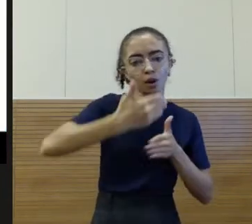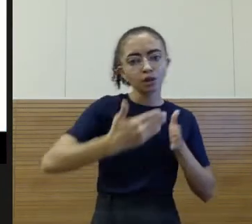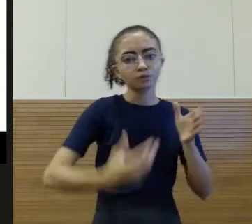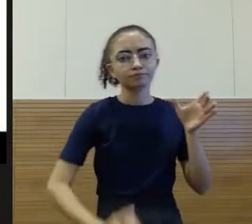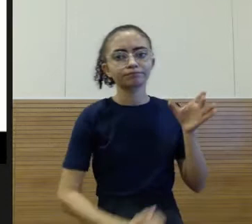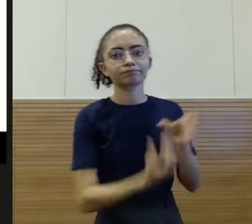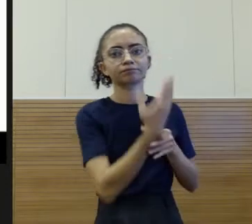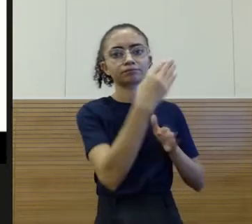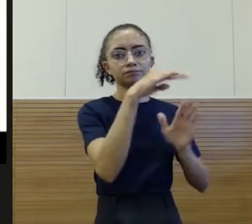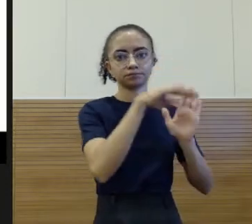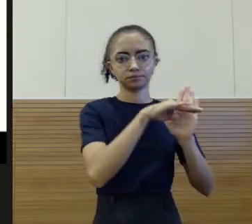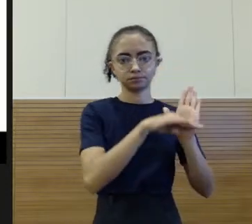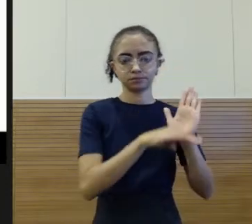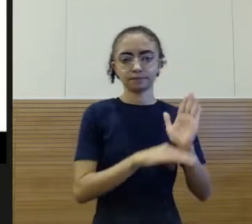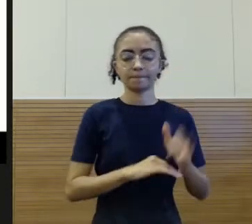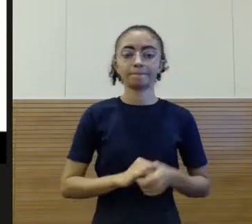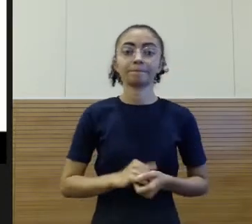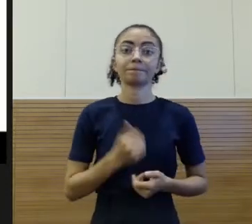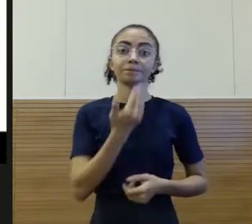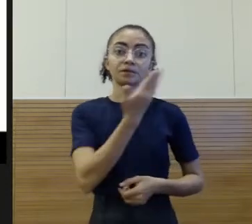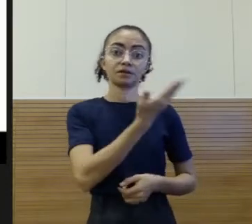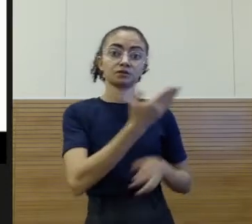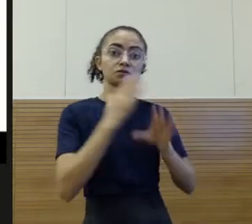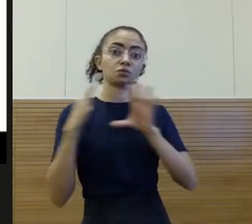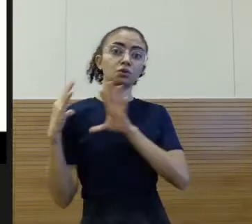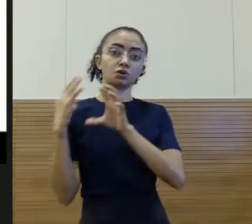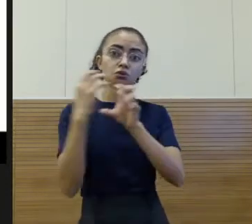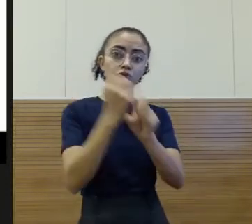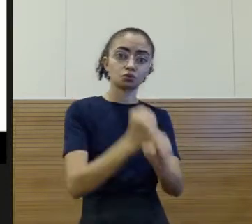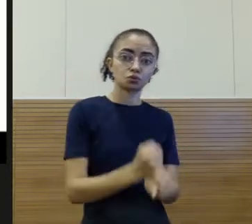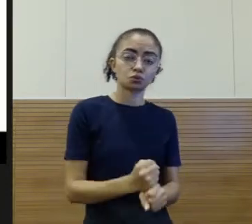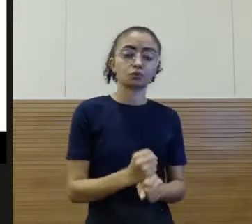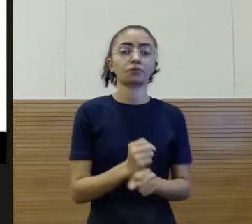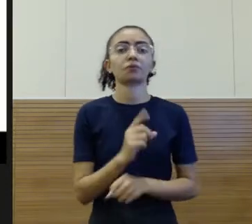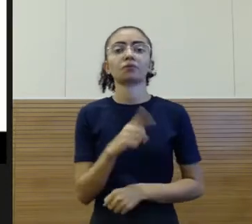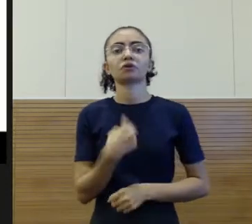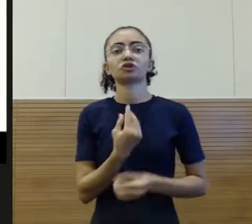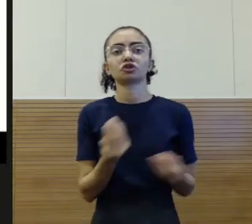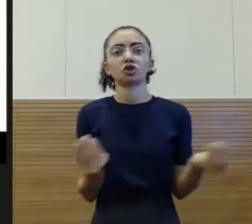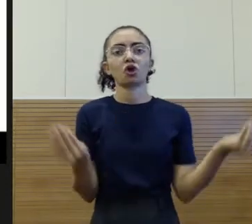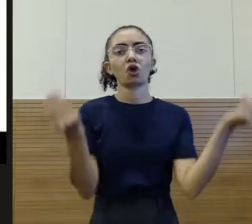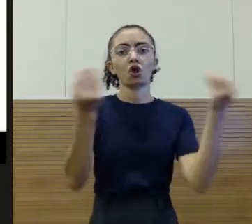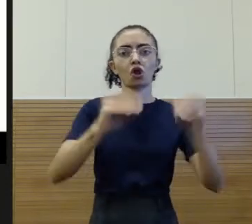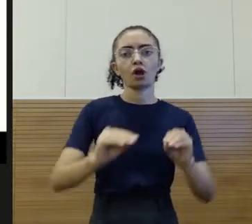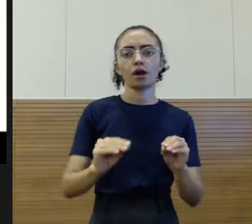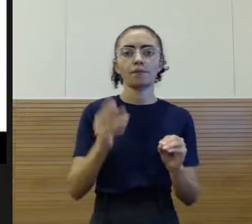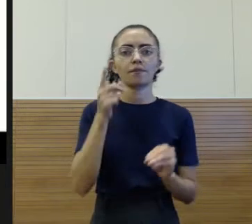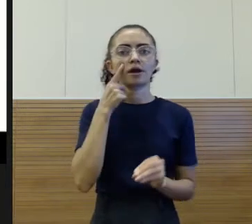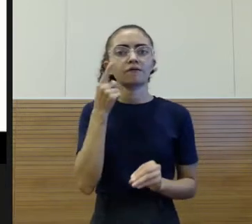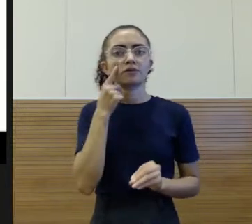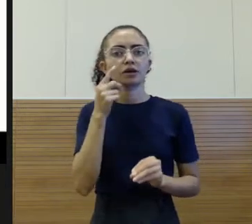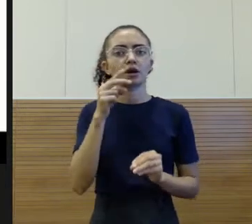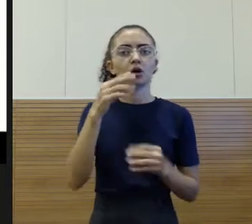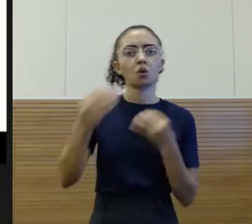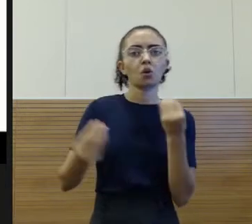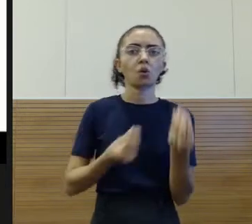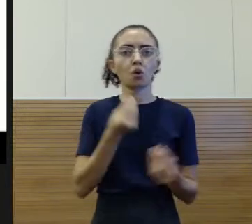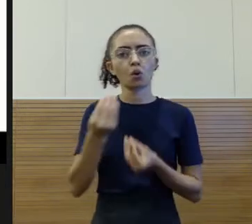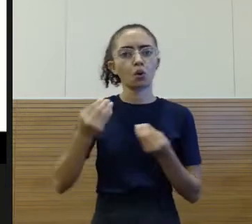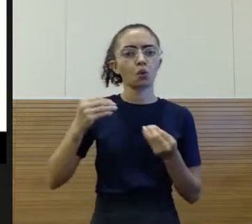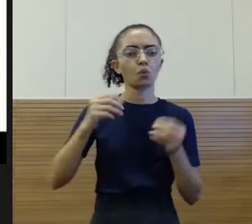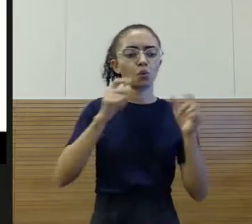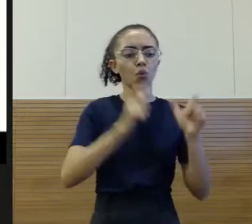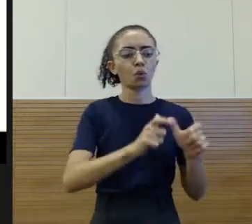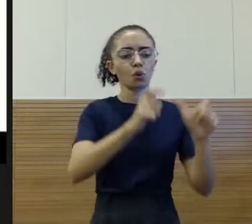Aqui, somente um resumo para colocarmos dentro do mapa mundial Como nós estamos como região, vocês sabem